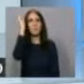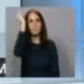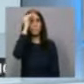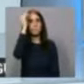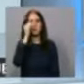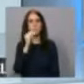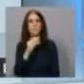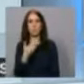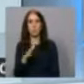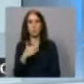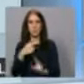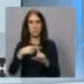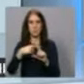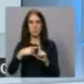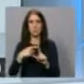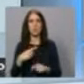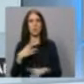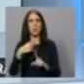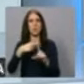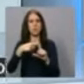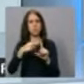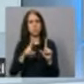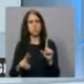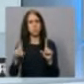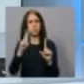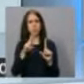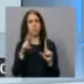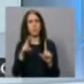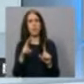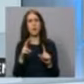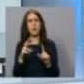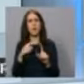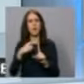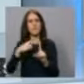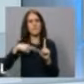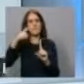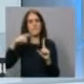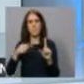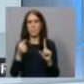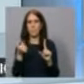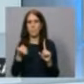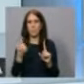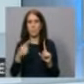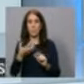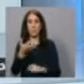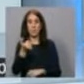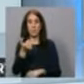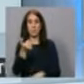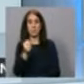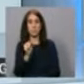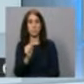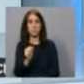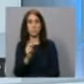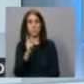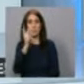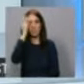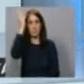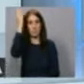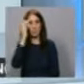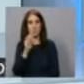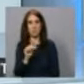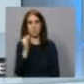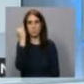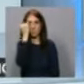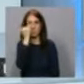11 graus. As temperaturas sobem, mas com pouca amplitude térmica, chegam apenas aos 15 graus em Vila Real e em